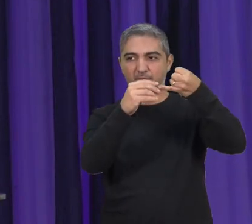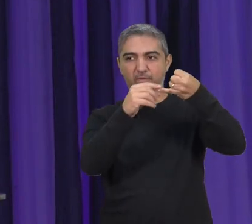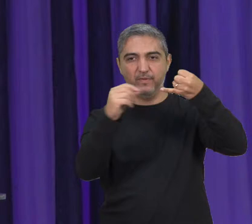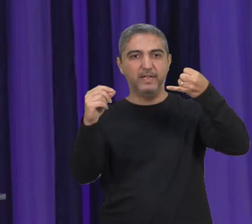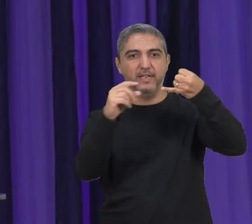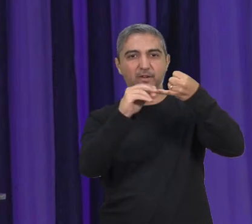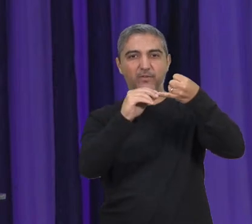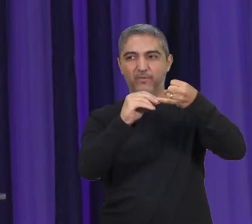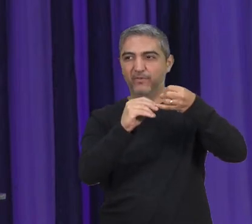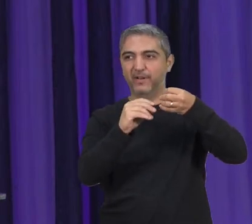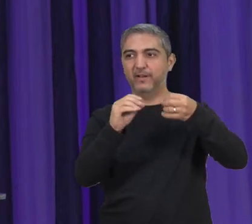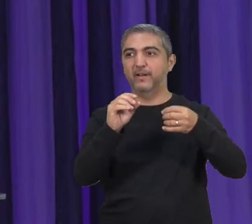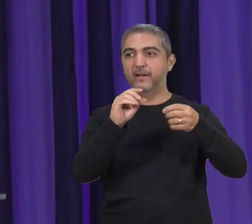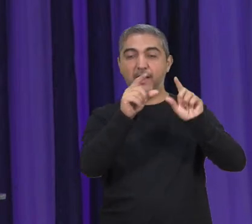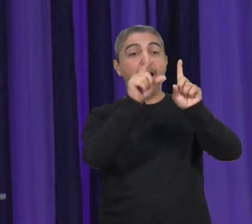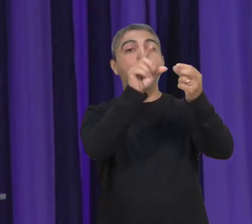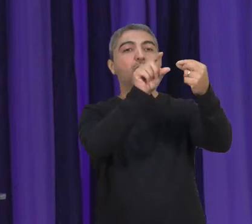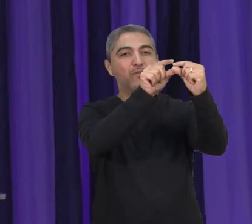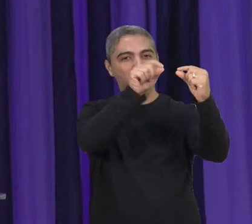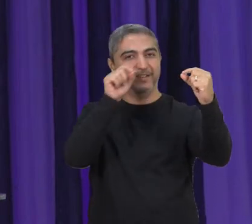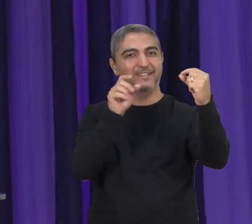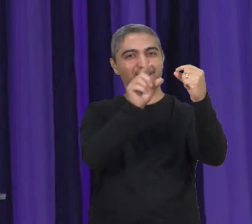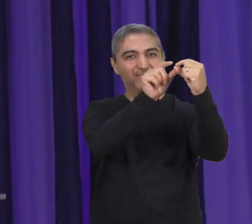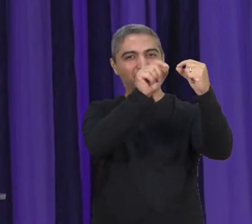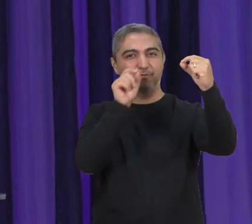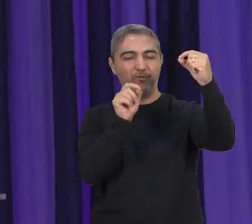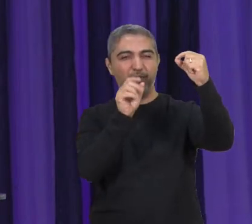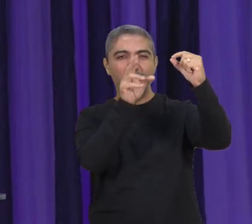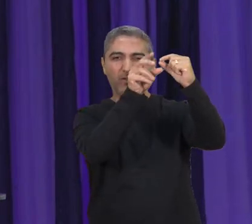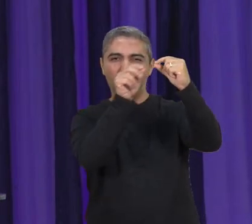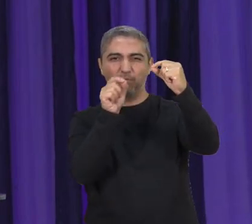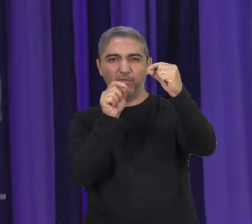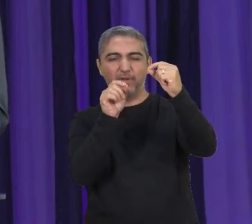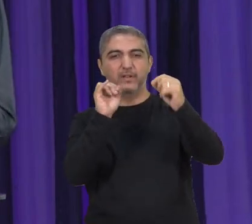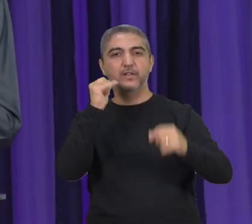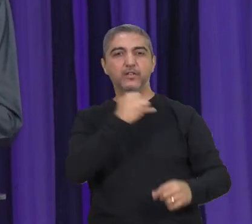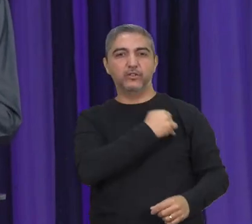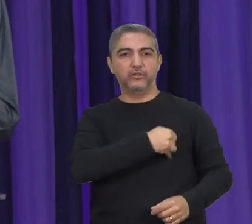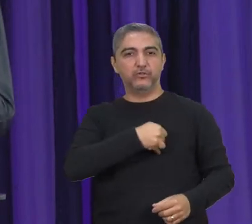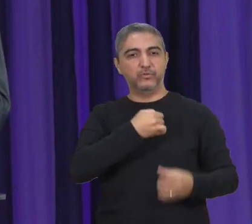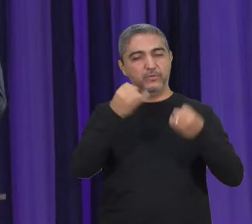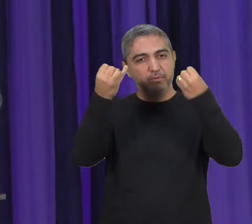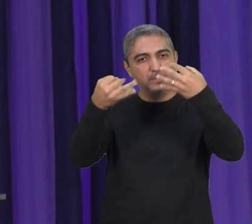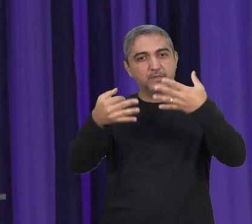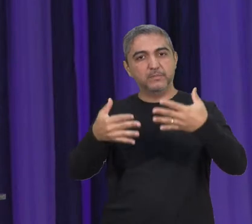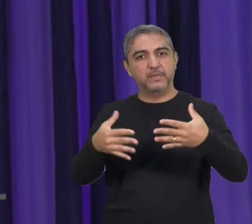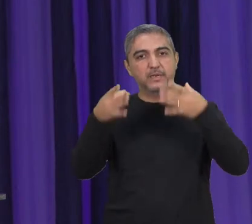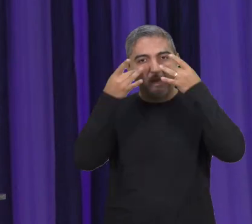E eu quero agora pedir de novo a sua total atenção